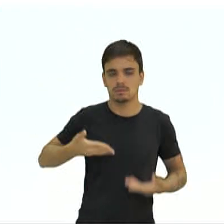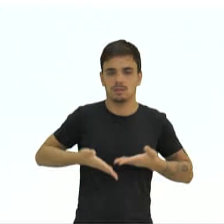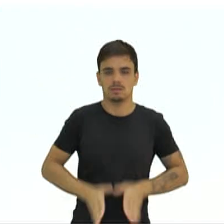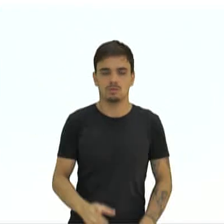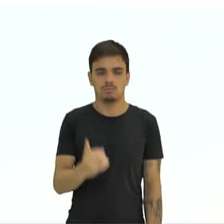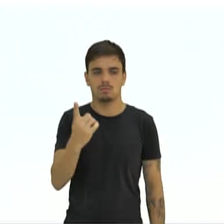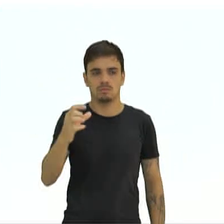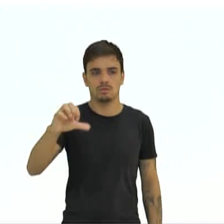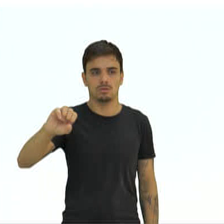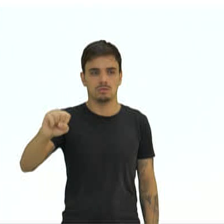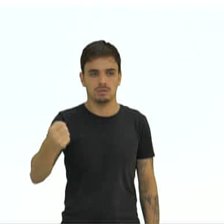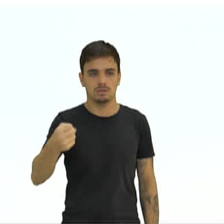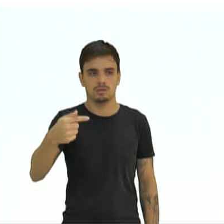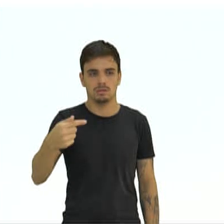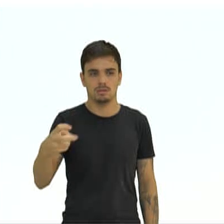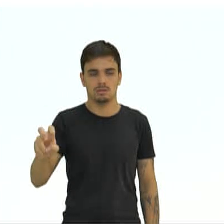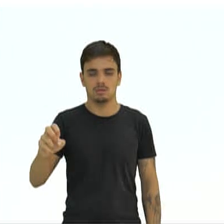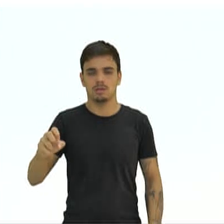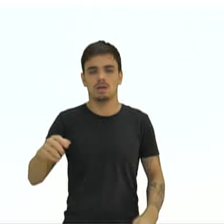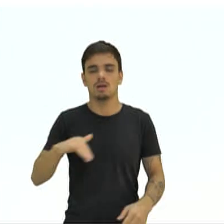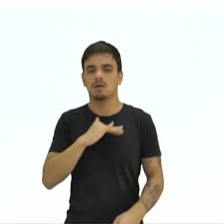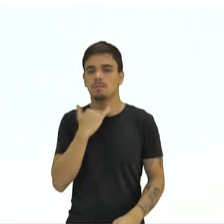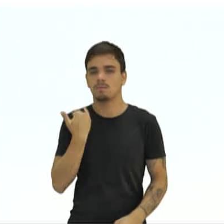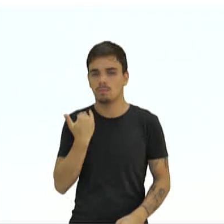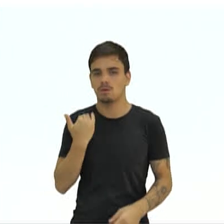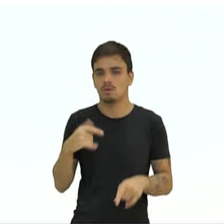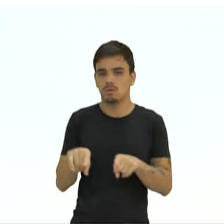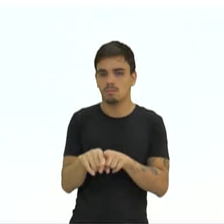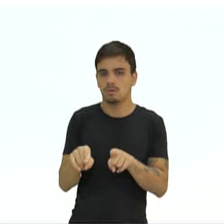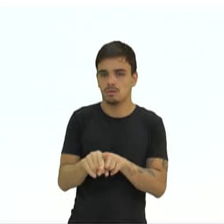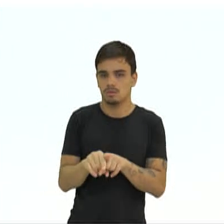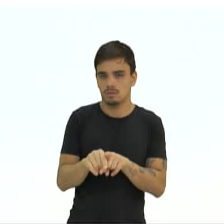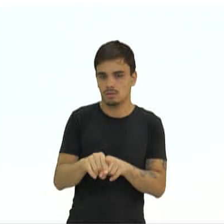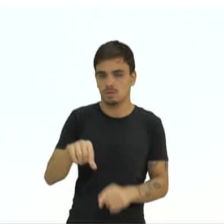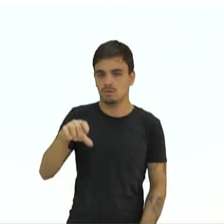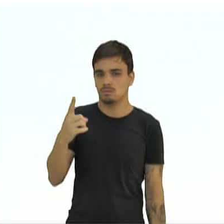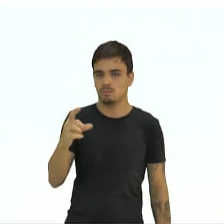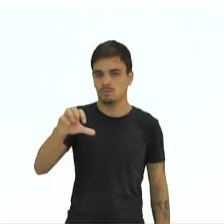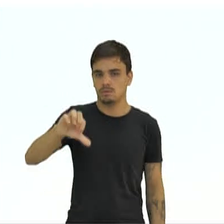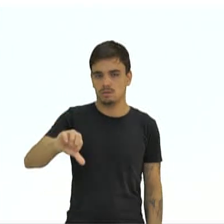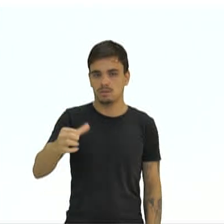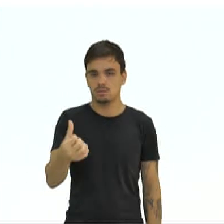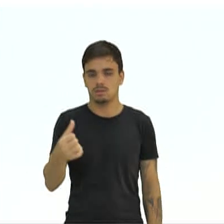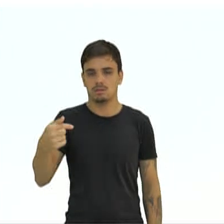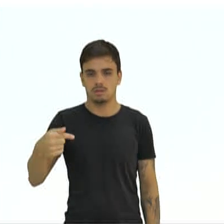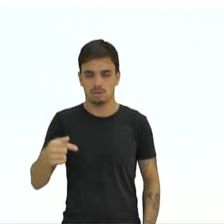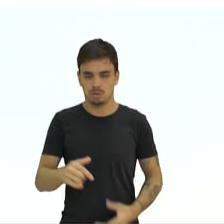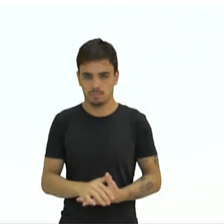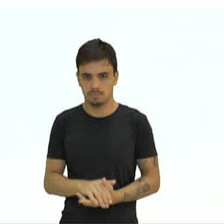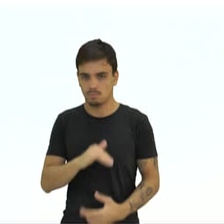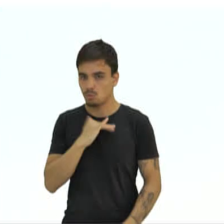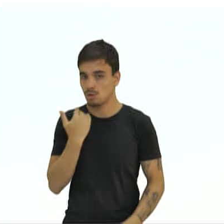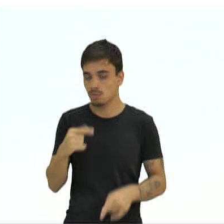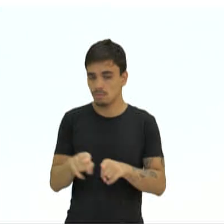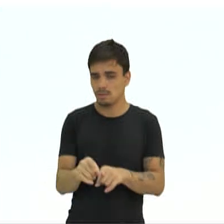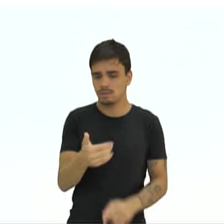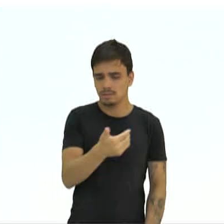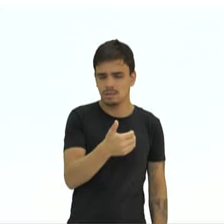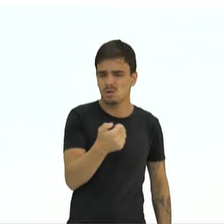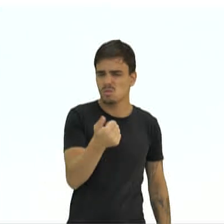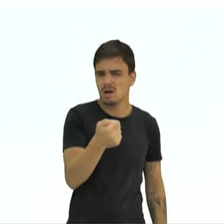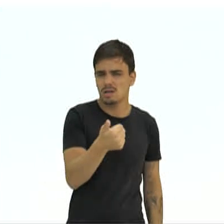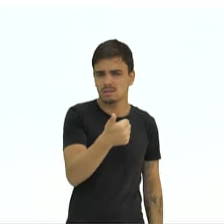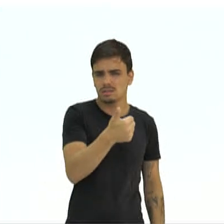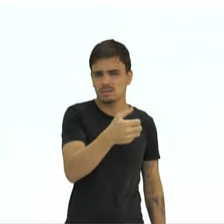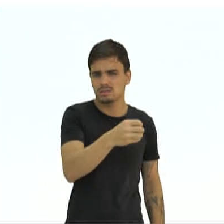em 1875 e faleceu em 1867 1967 100 anos de